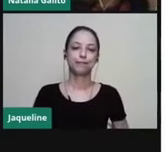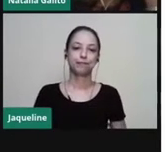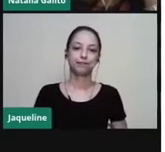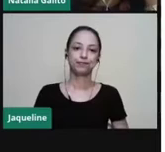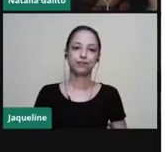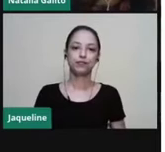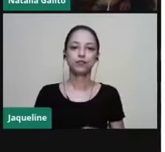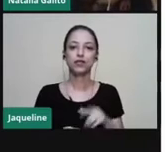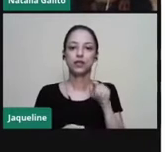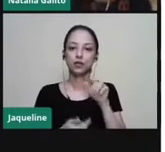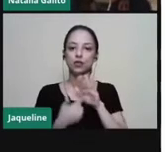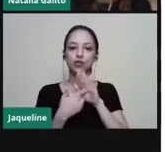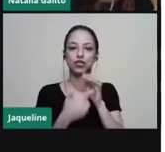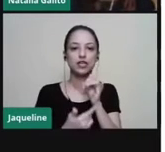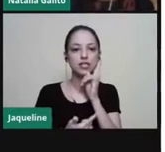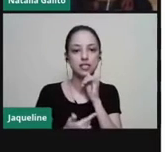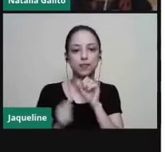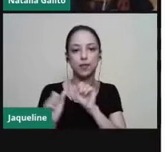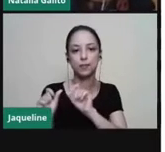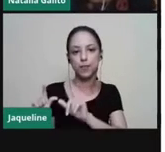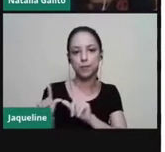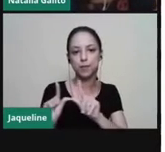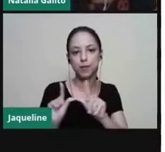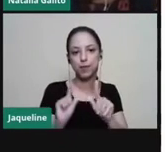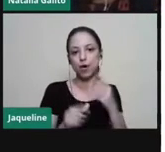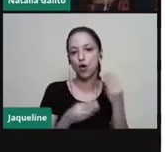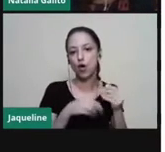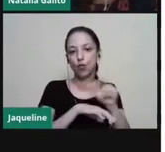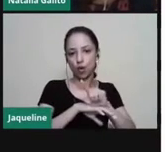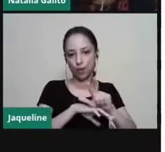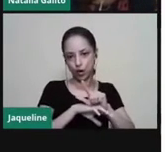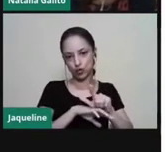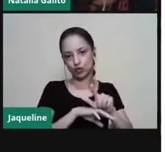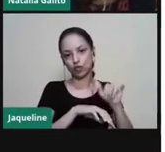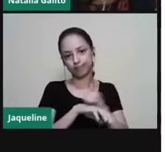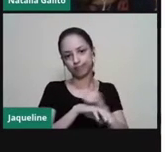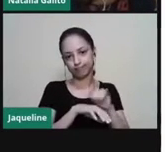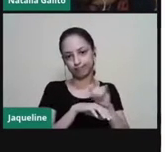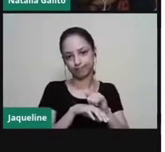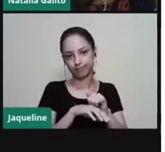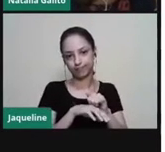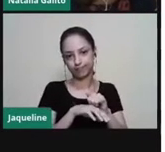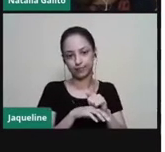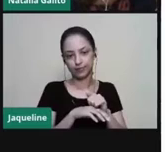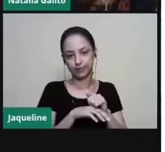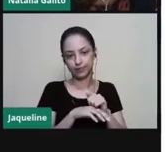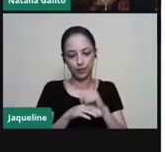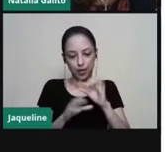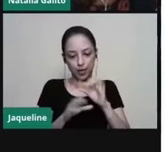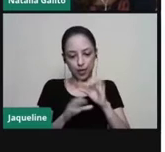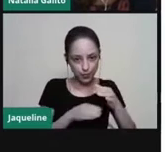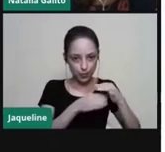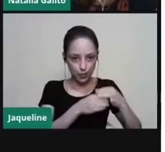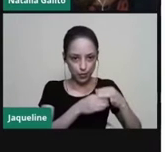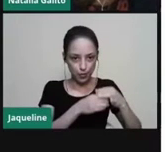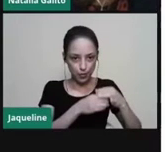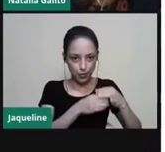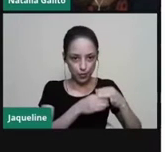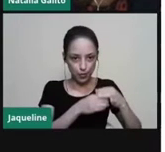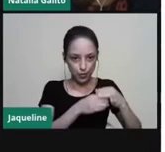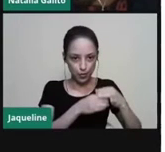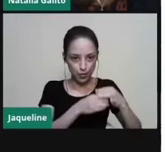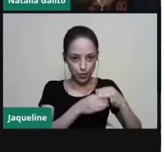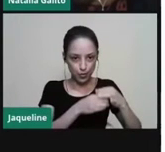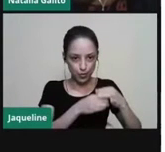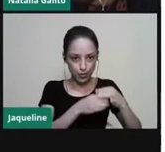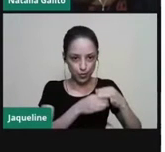Aqui é só um exemplo de como a gente fazia no nosso laboratório. Então, aqui com cultura primária, a gente colocava as PBMCs em cultura com